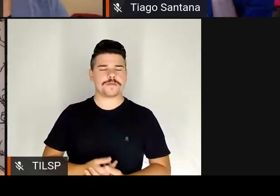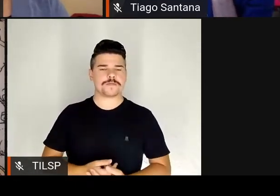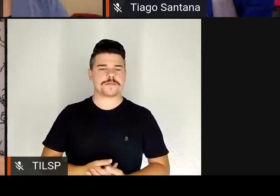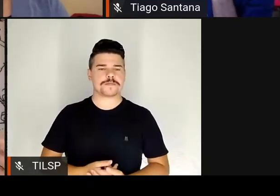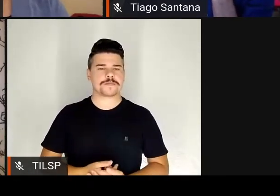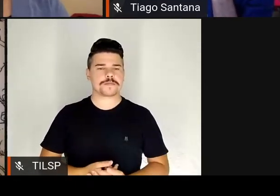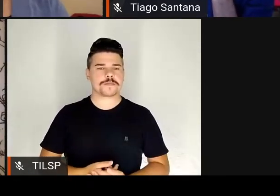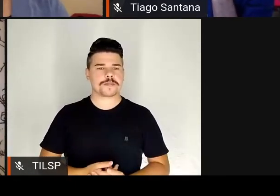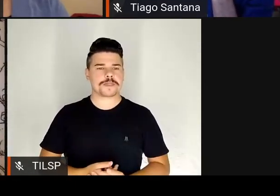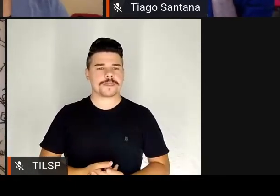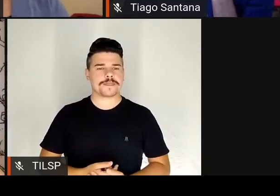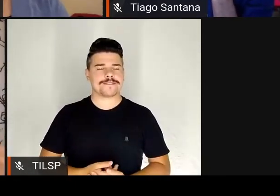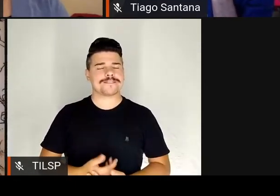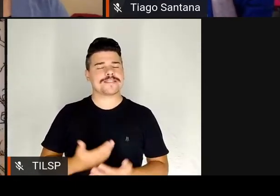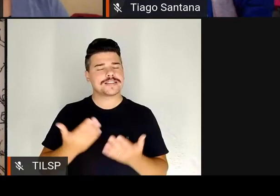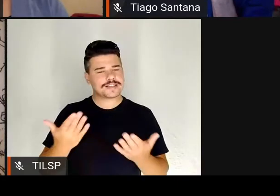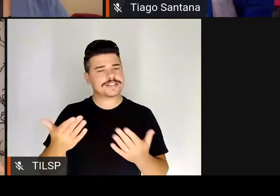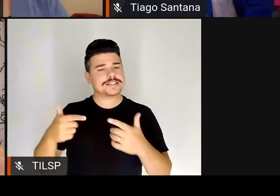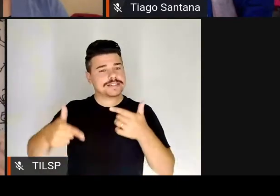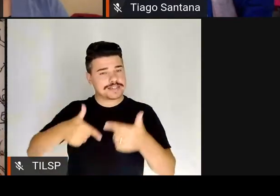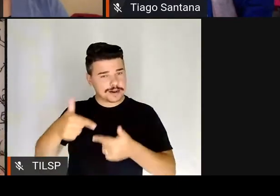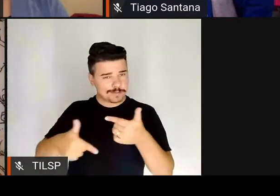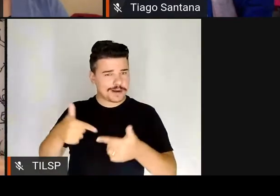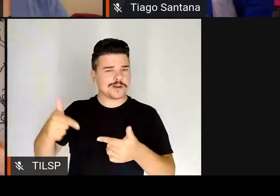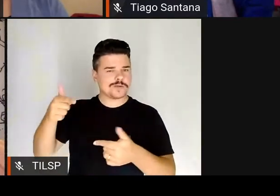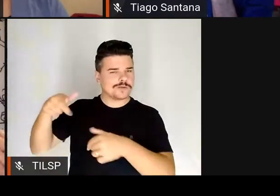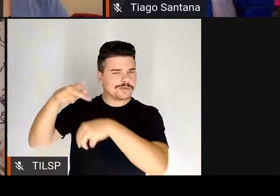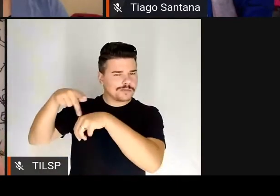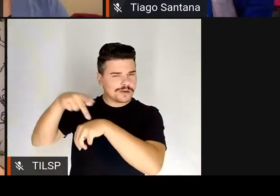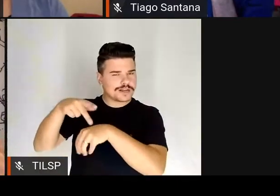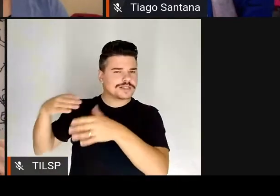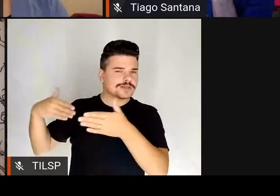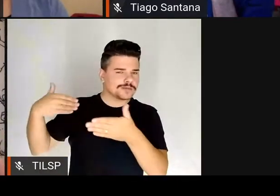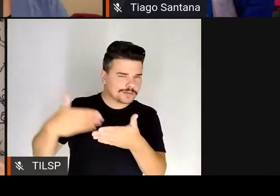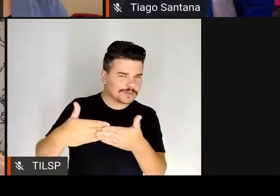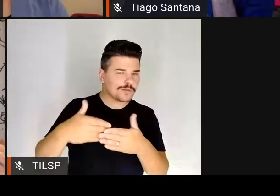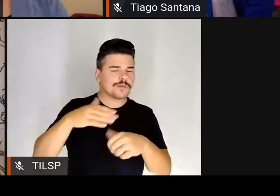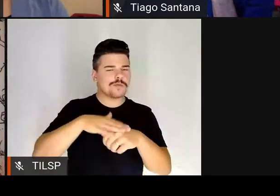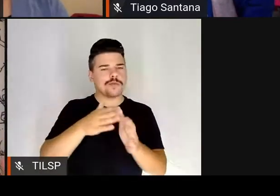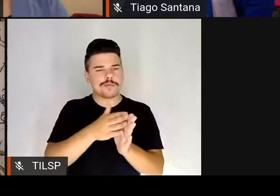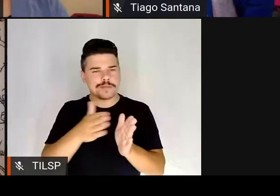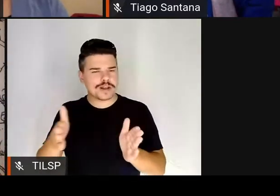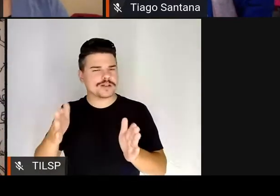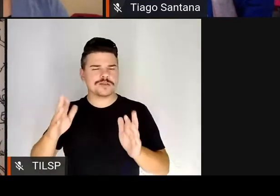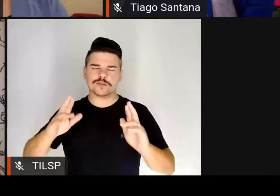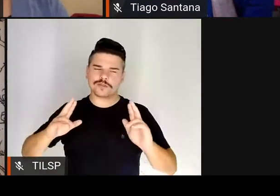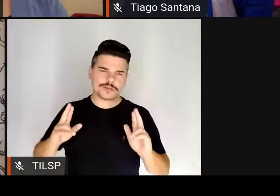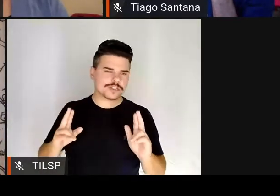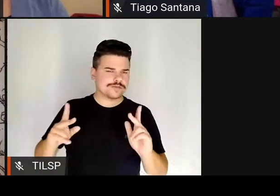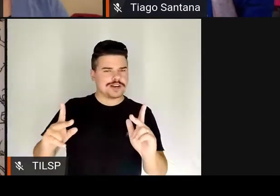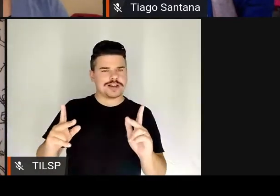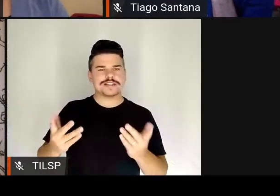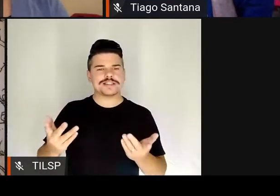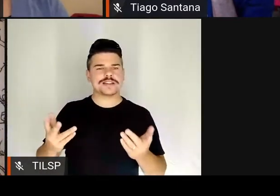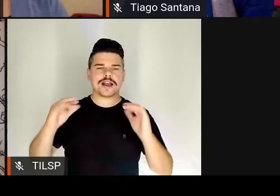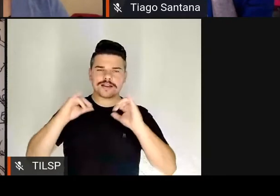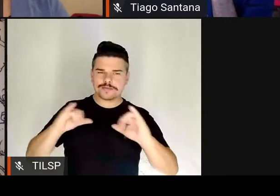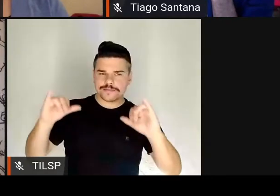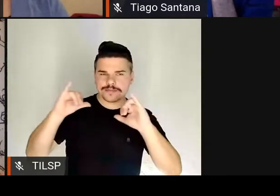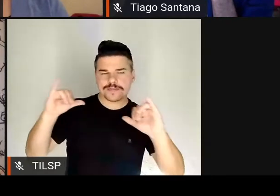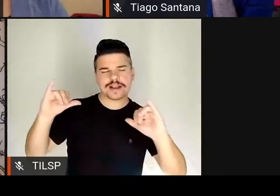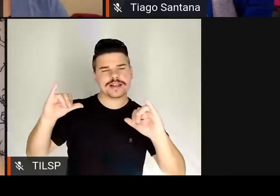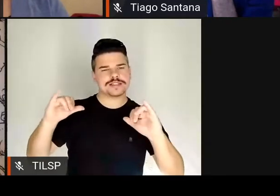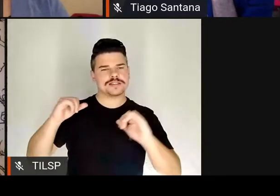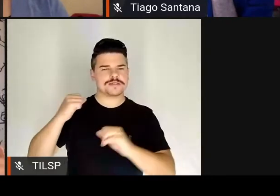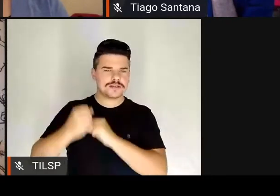e essa carreira internacional e esse momento todo que era muito diferente, a imprensa, né, desses anos